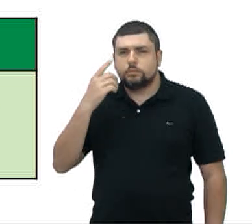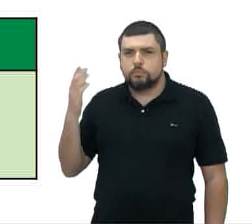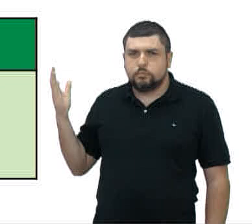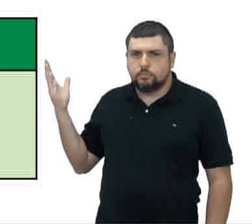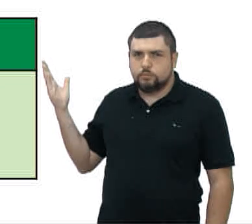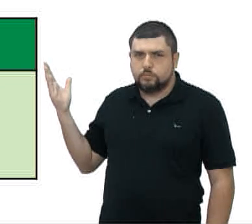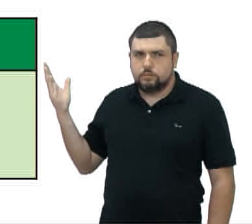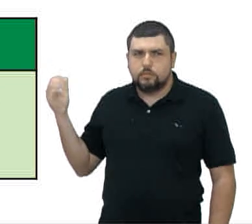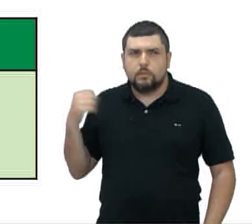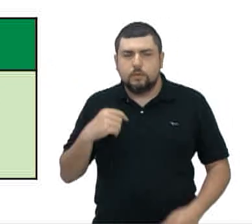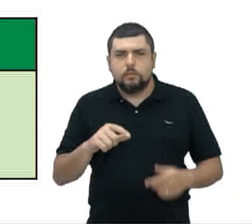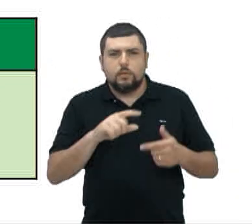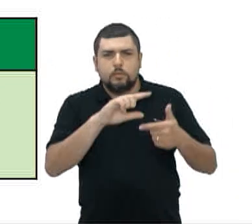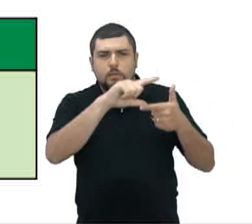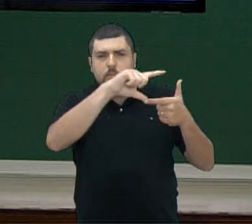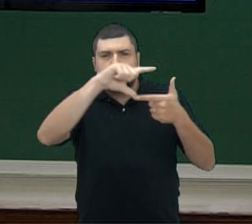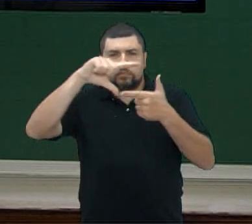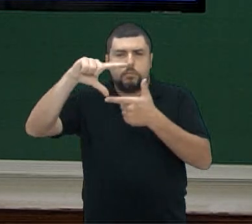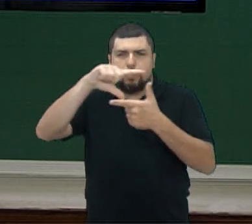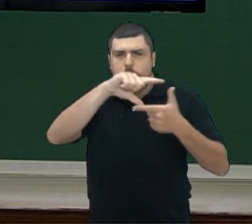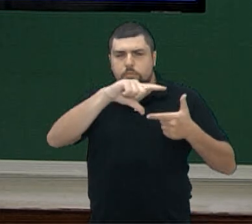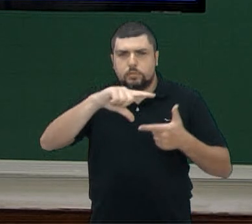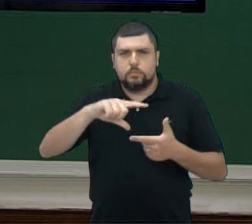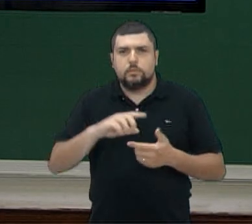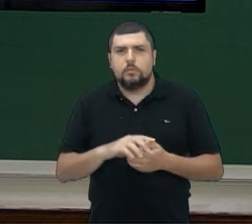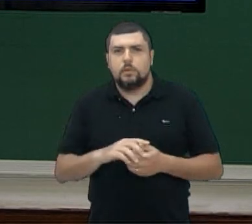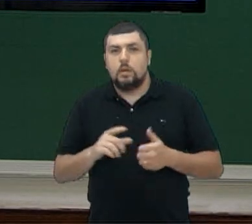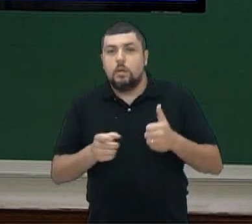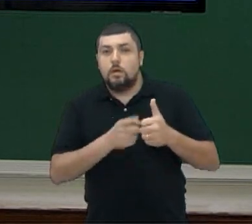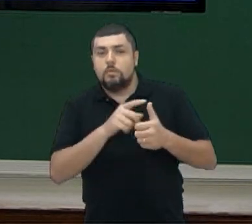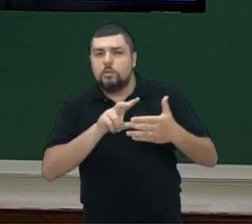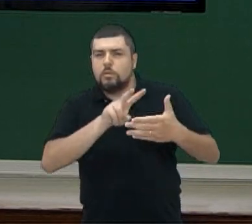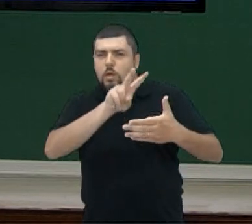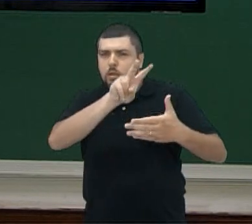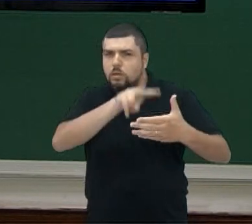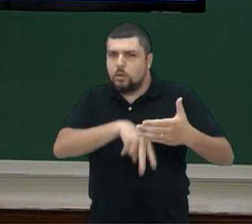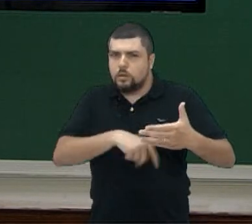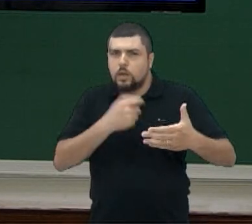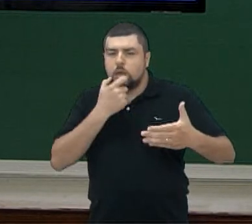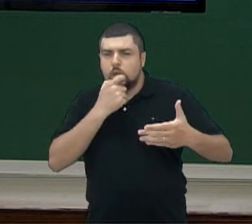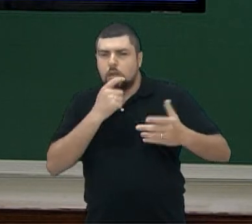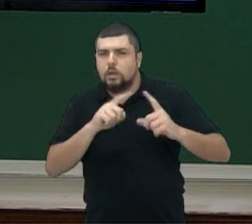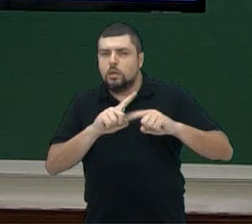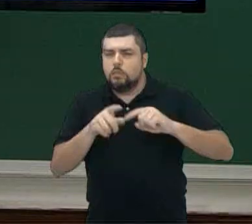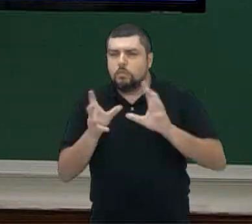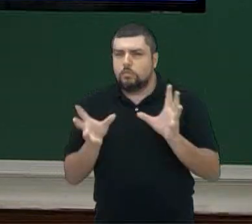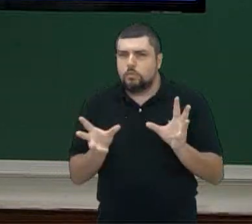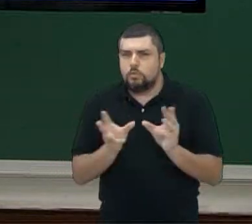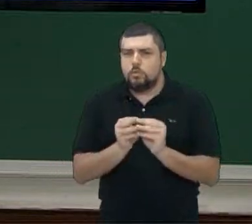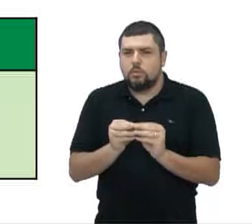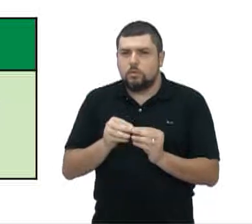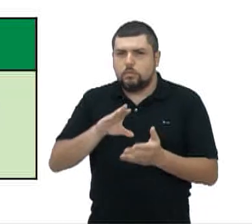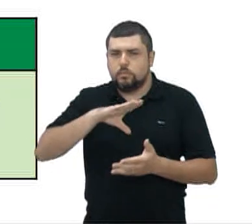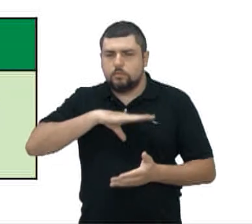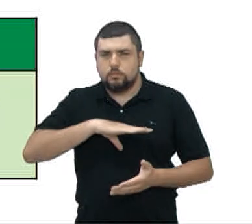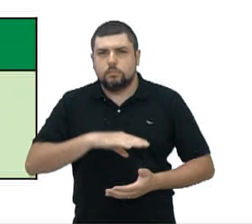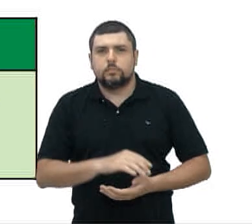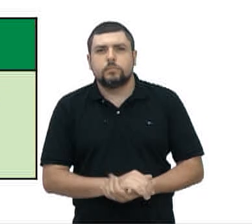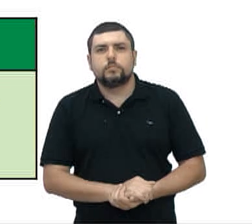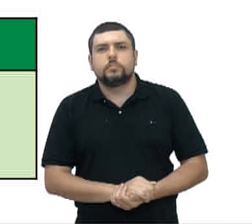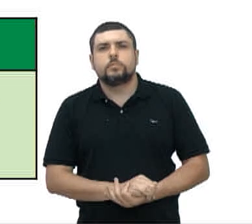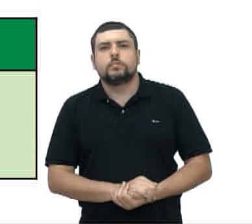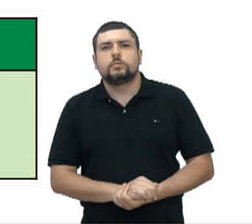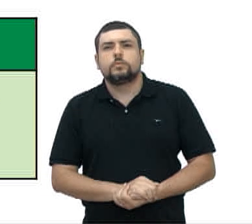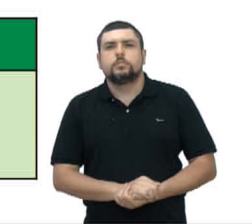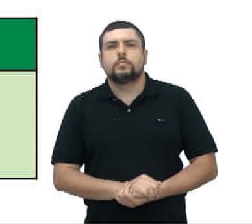uma tirinha, tá? E eu vou dar uma lida em inglês primeiramente, depois eu dou um apanhado geral para vocês poderem fazer a atividade, tá bom? Então, olha